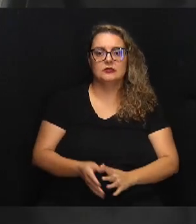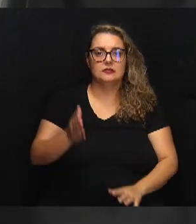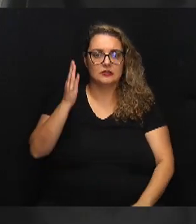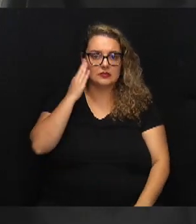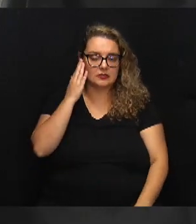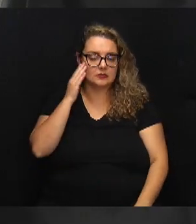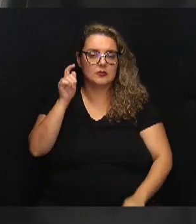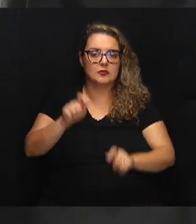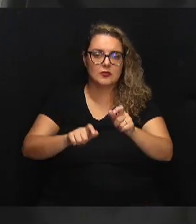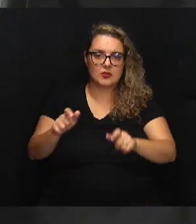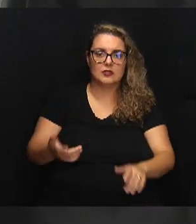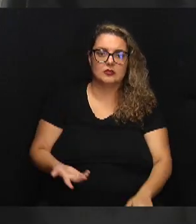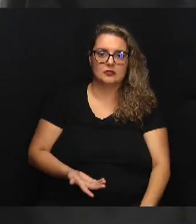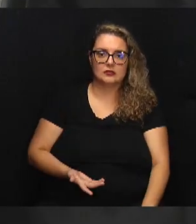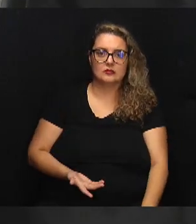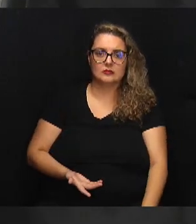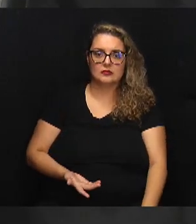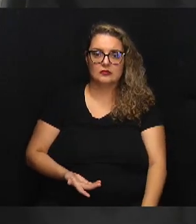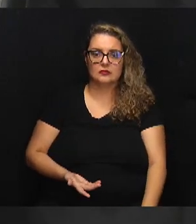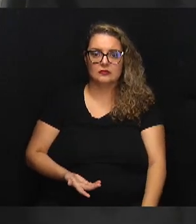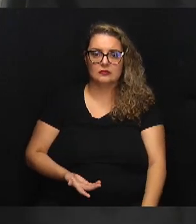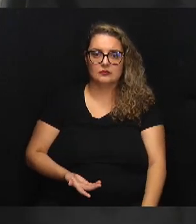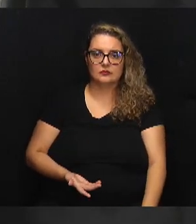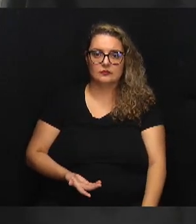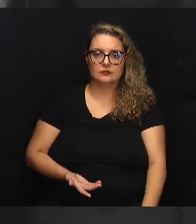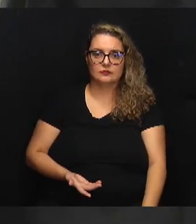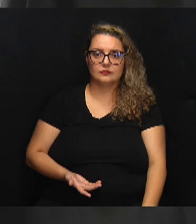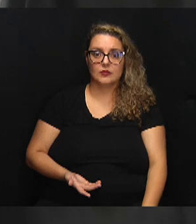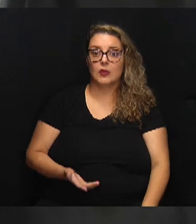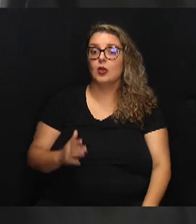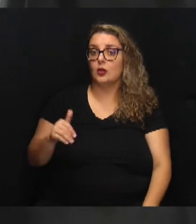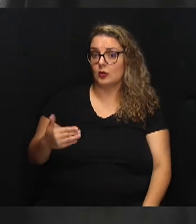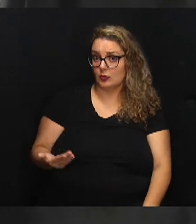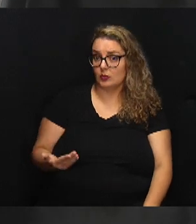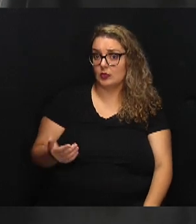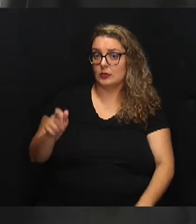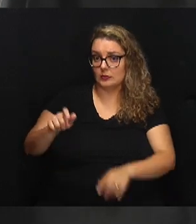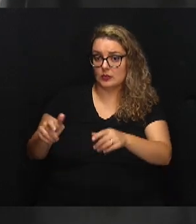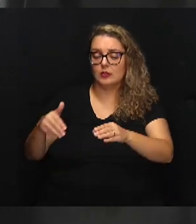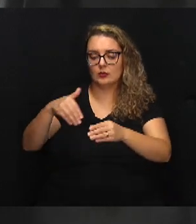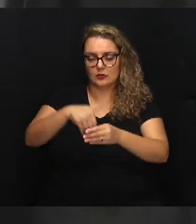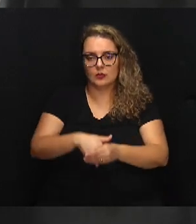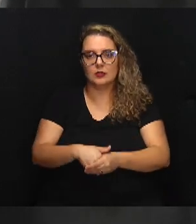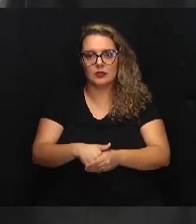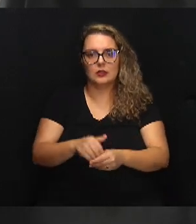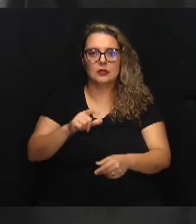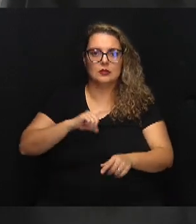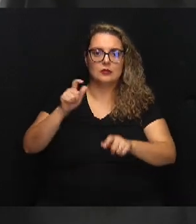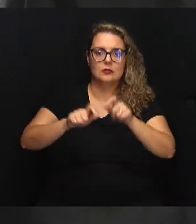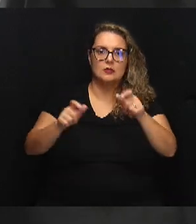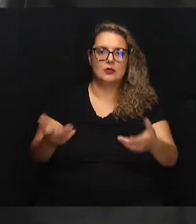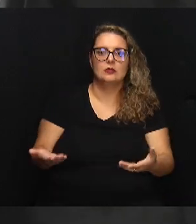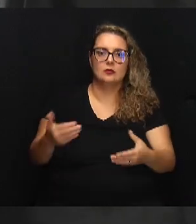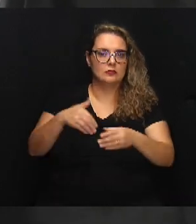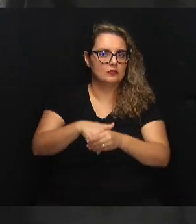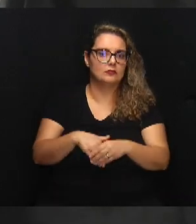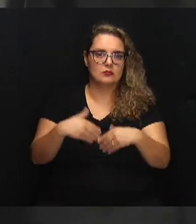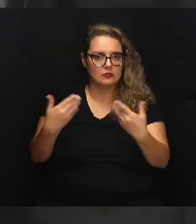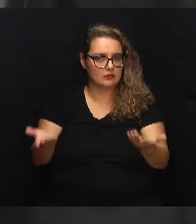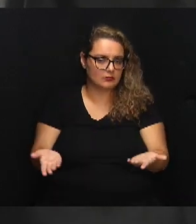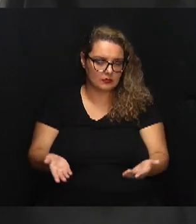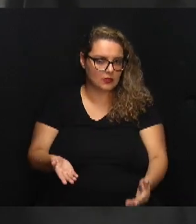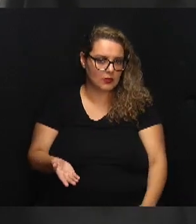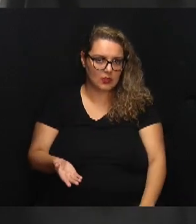pessoas, assim, quando as pessoas votam, claro que você pode ter pessoas que votam assim com